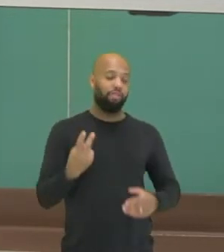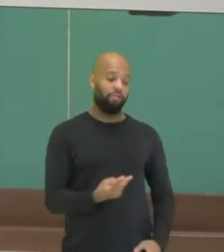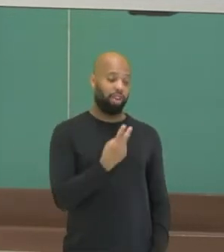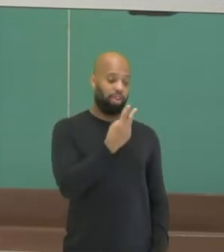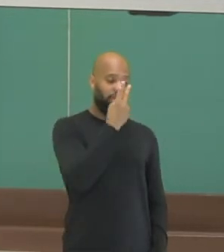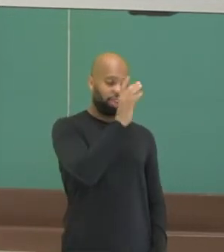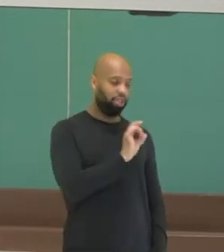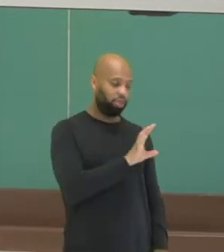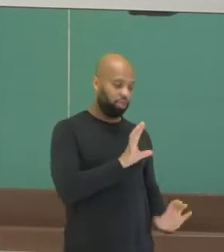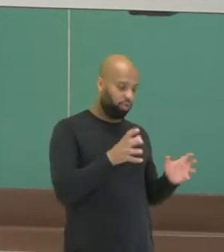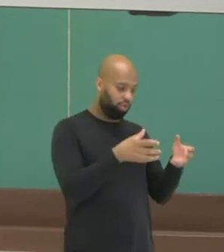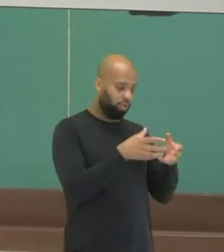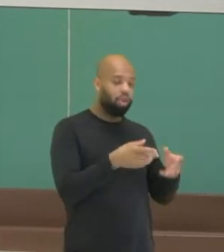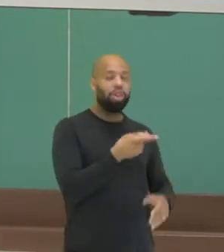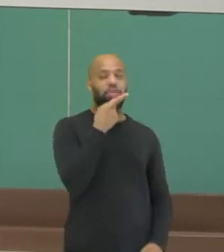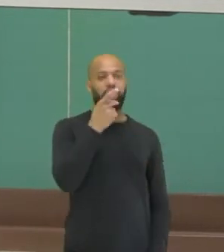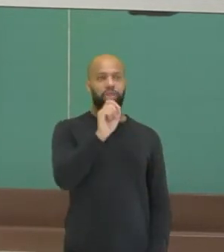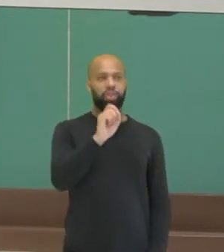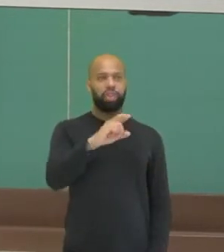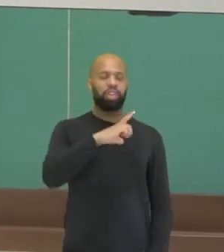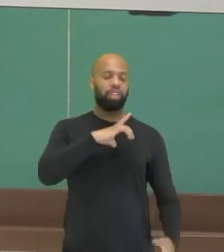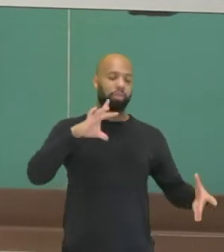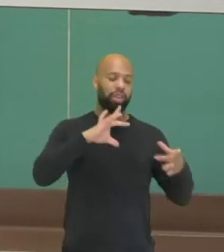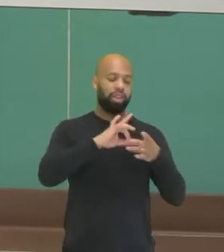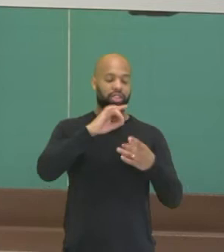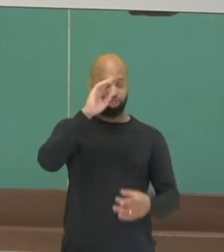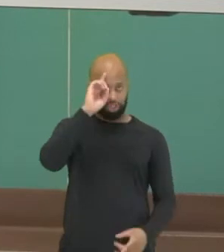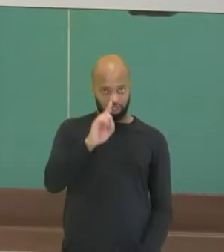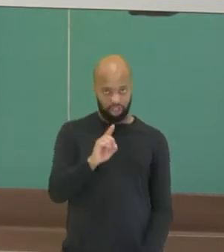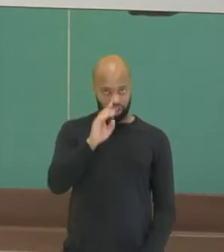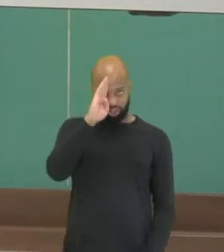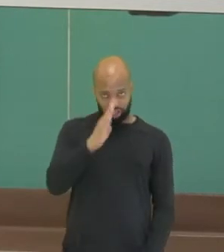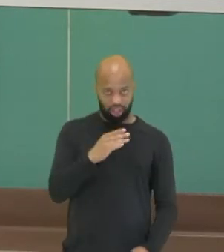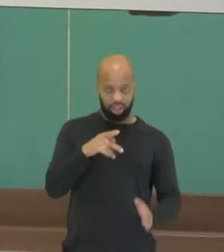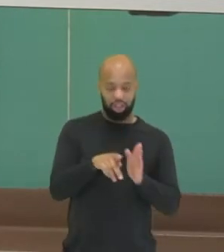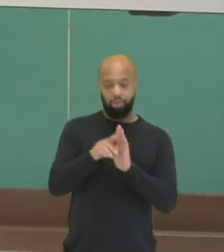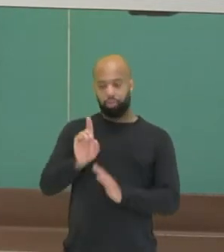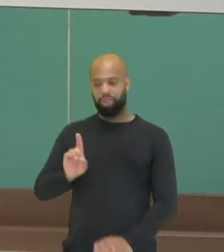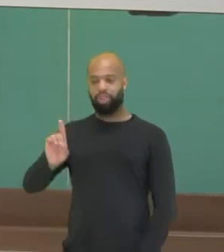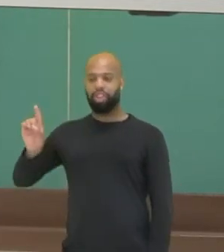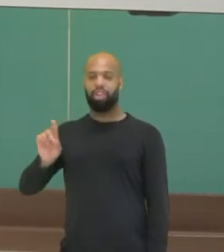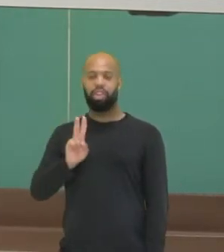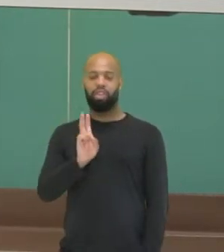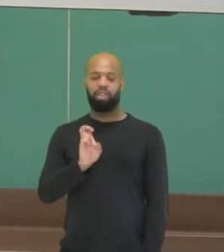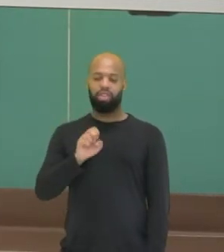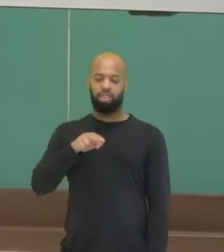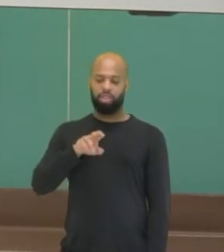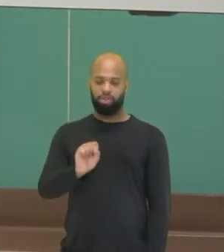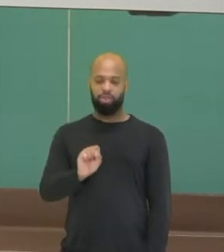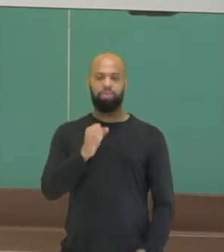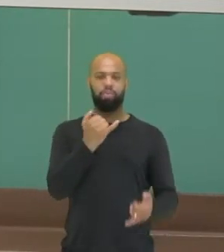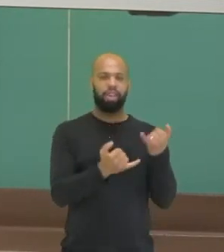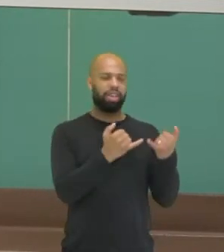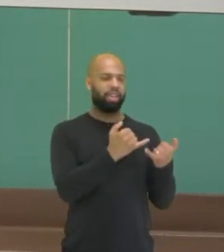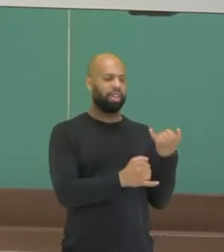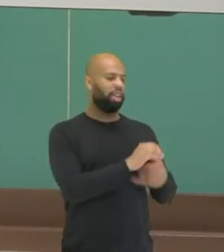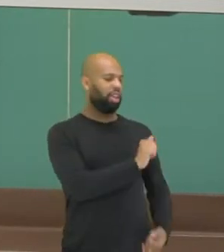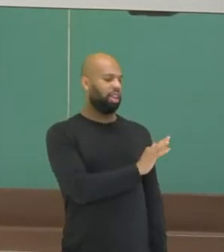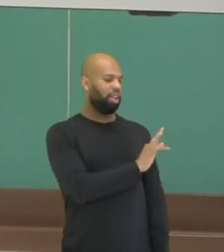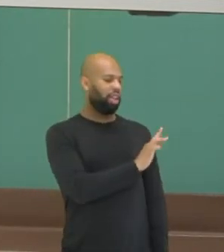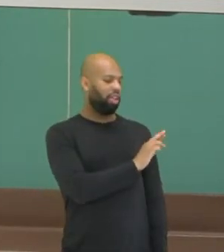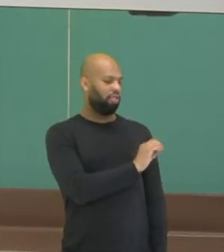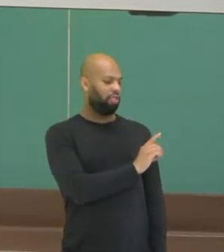de quebra, dizer que eles teriam uma ligação direta com deuses. Por exemplo, a Vênus, que seria similar a Afrodite da mitologia